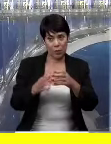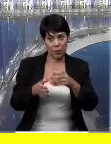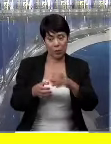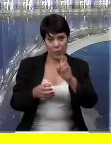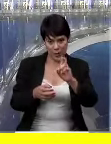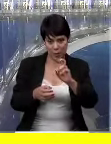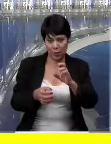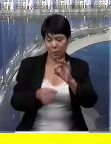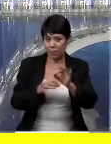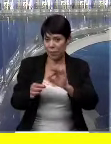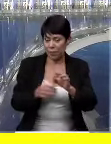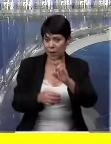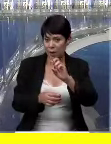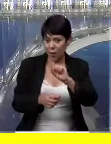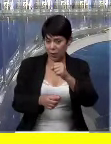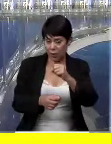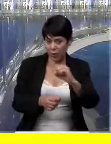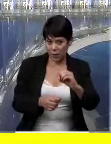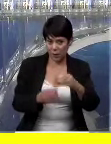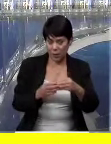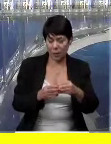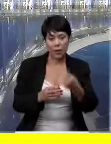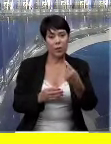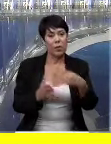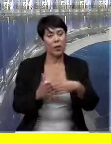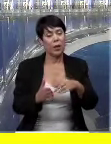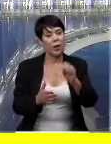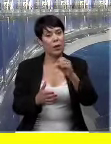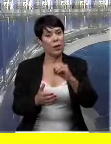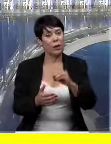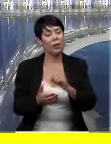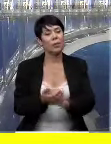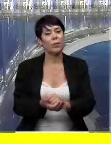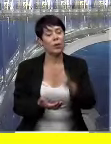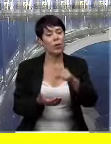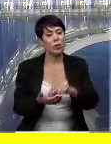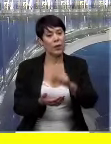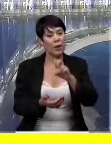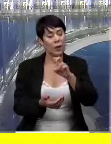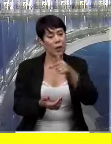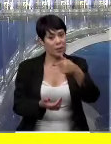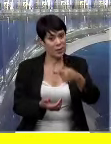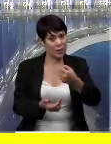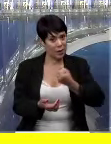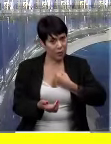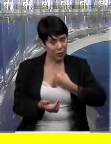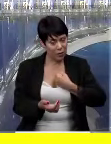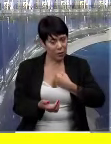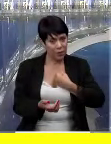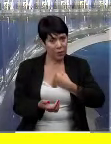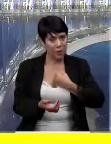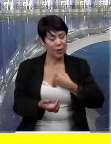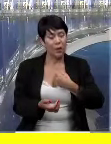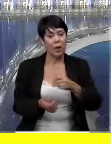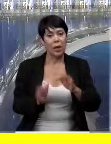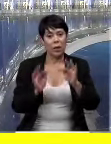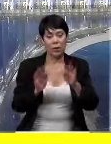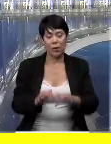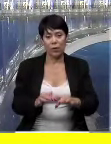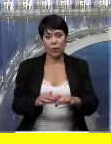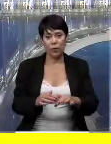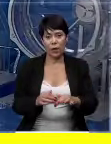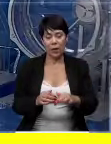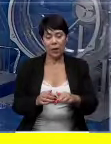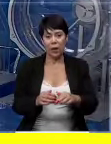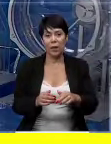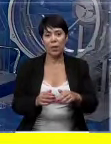número 5, abastecido com as 80 bolas numeradas de 01 a 80. Serão sorteados 7 números e após o